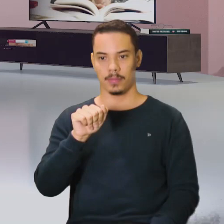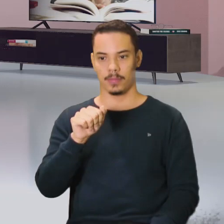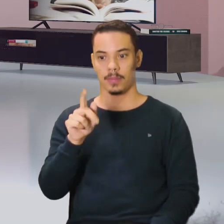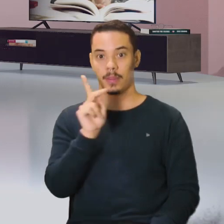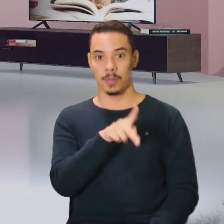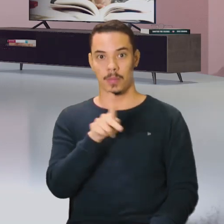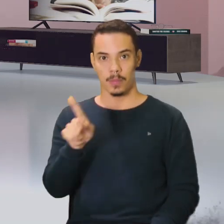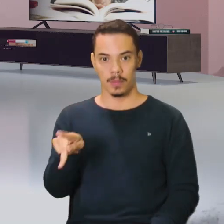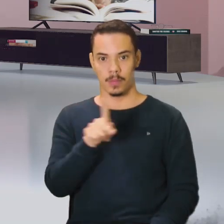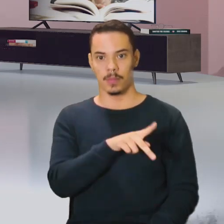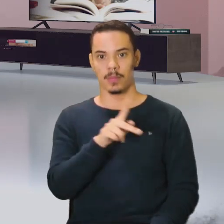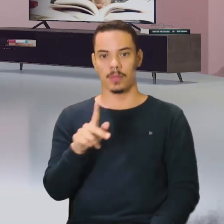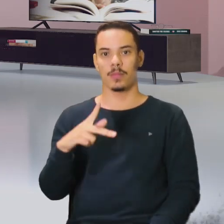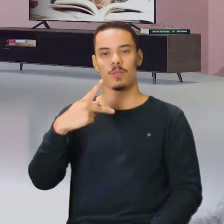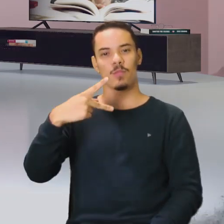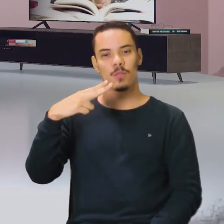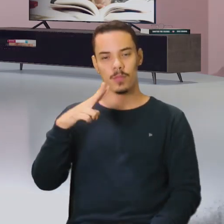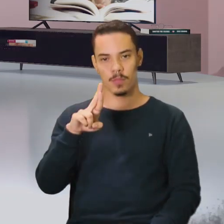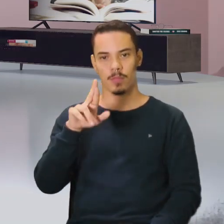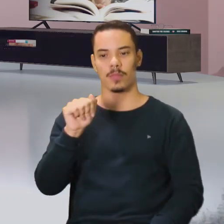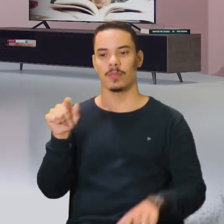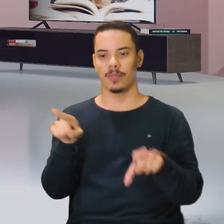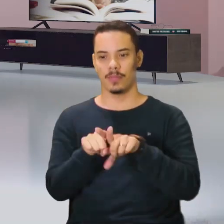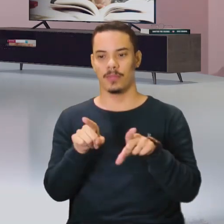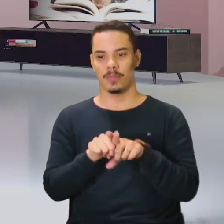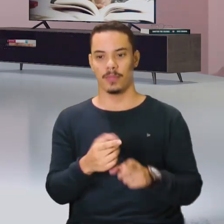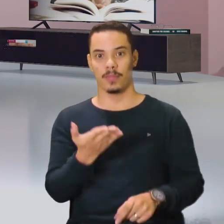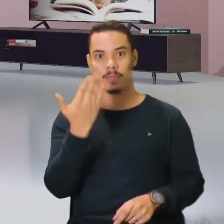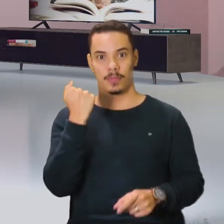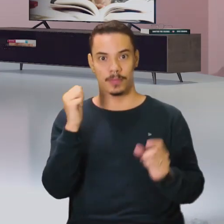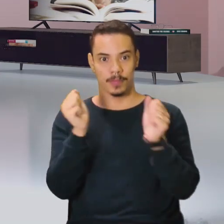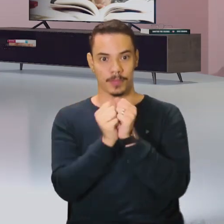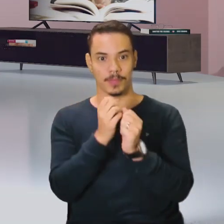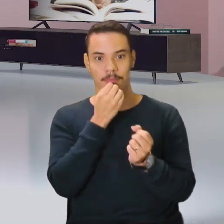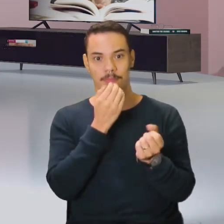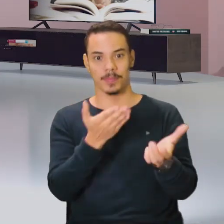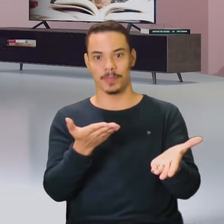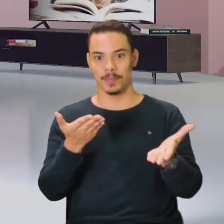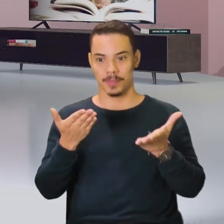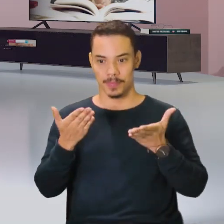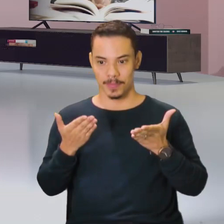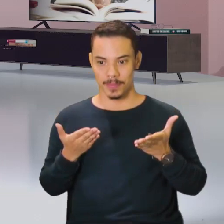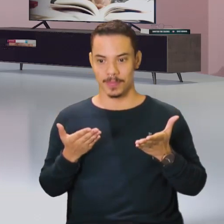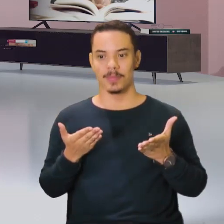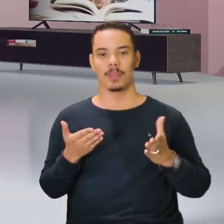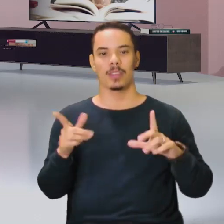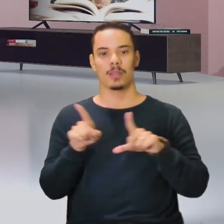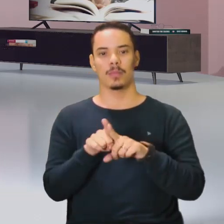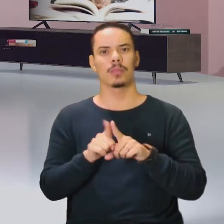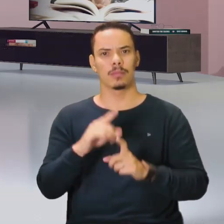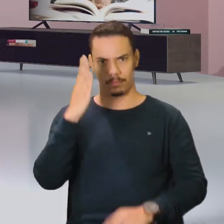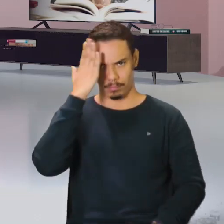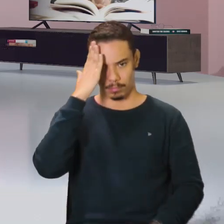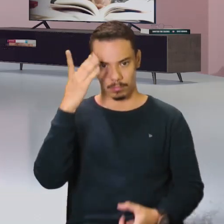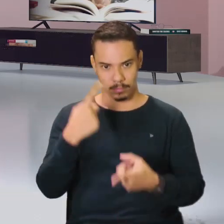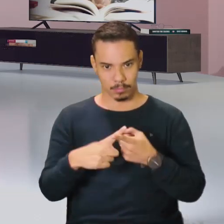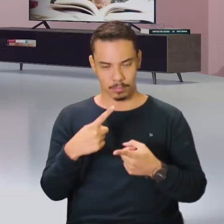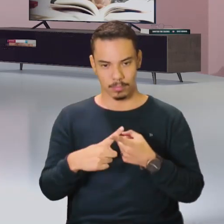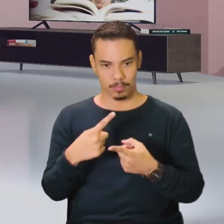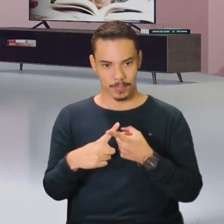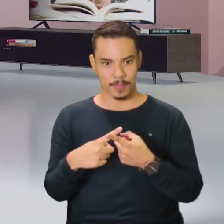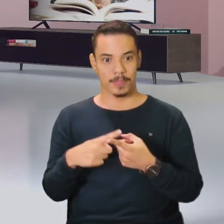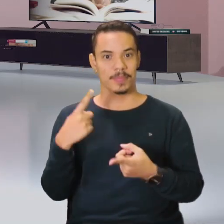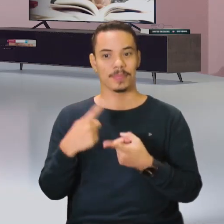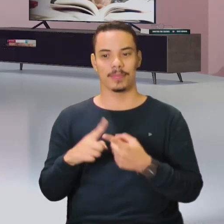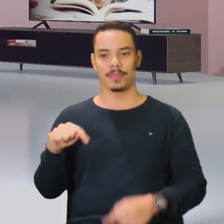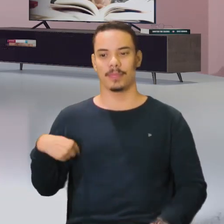comigo, professora Pura Moreno. Vamos nessa! Seja bem-vindo! Calma! Seja bem-vindo, sabe por quê, amadinha?